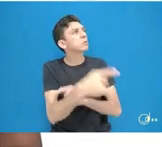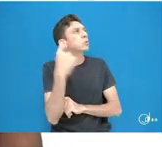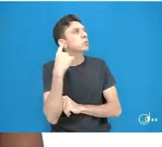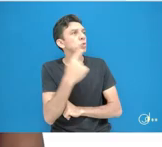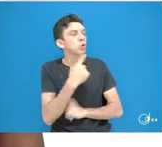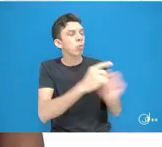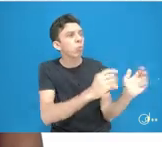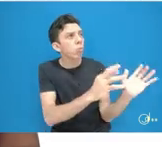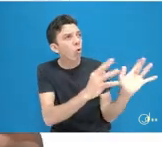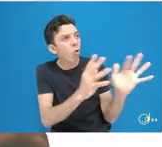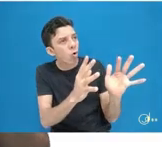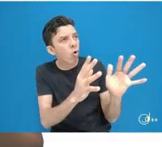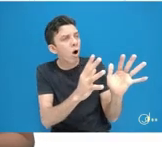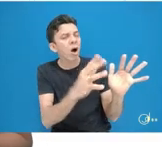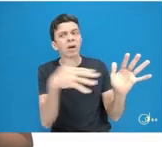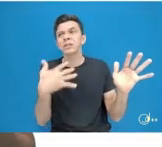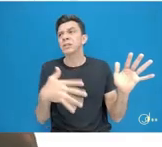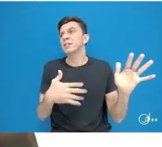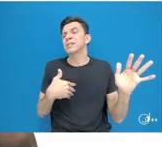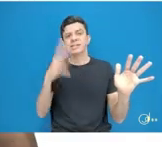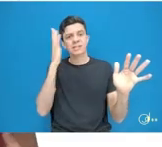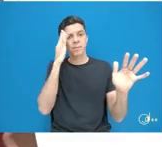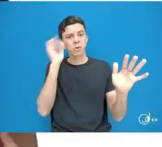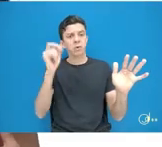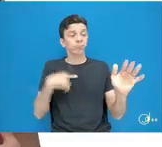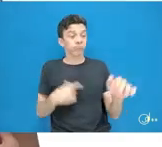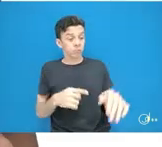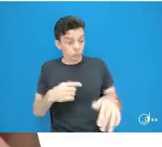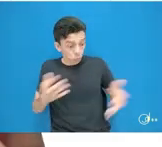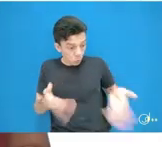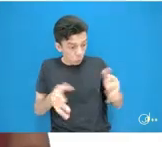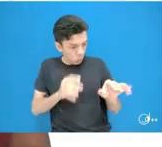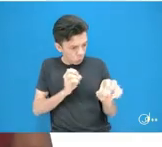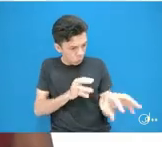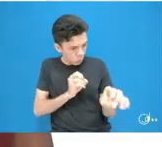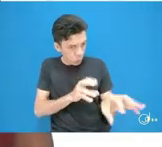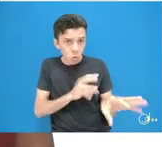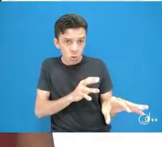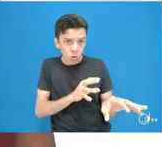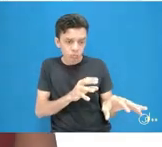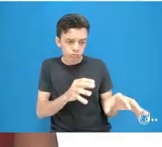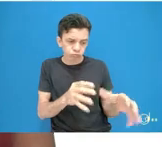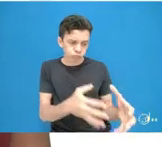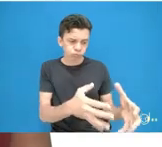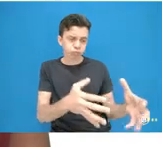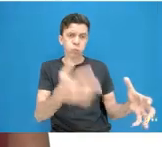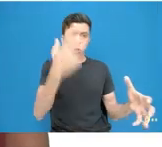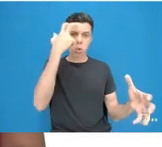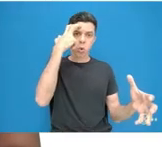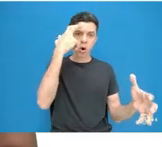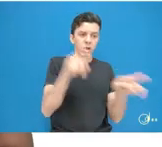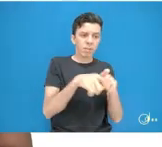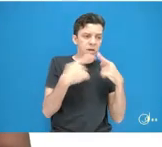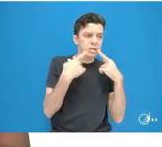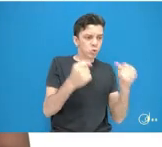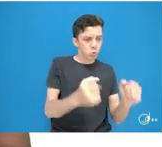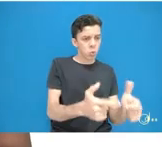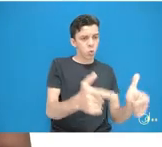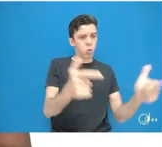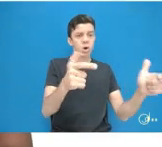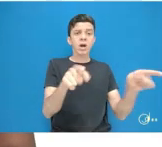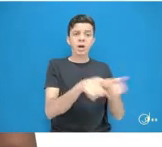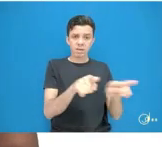é evidenciado que, quanto mais se investe na educação desse público, mais ocorre o crescimento cultural, a evolução